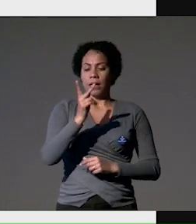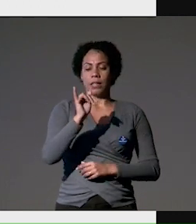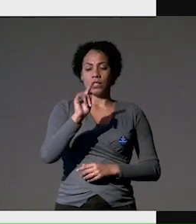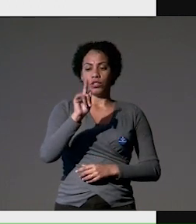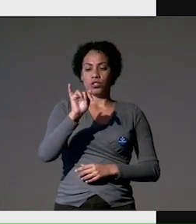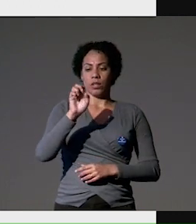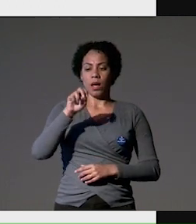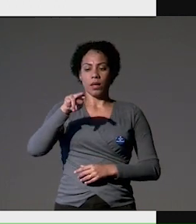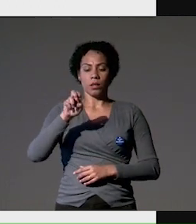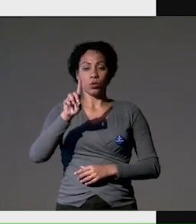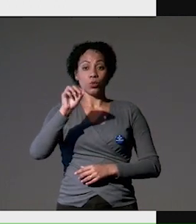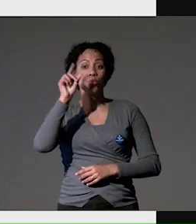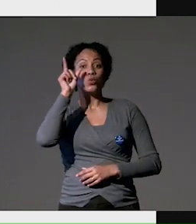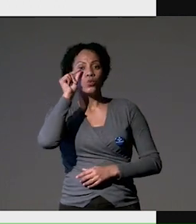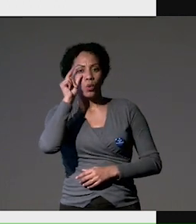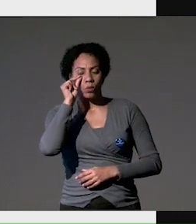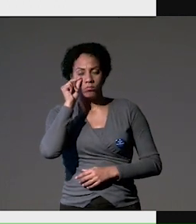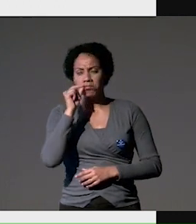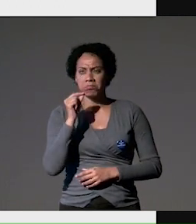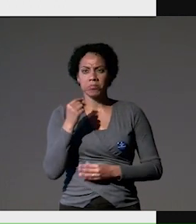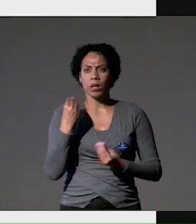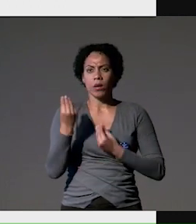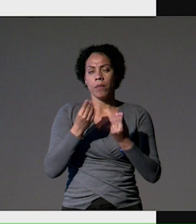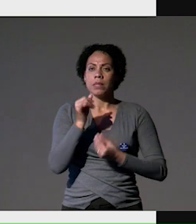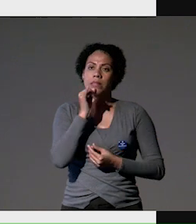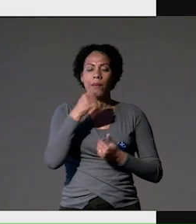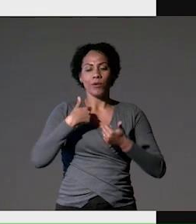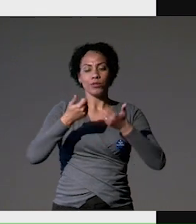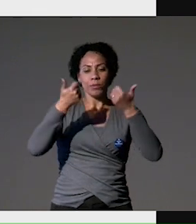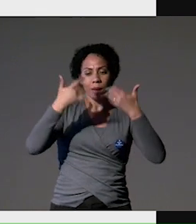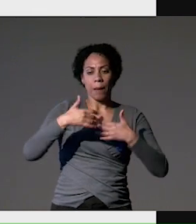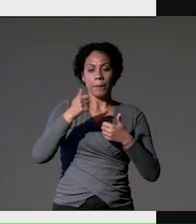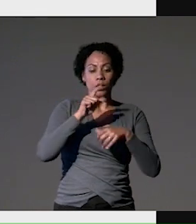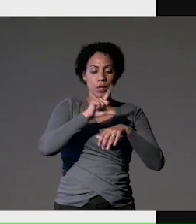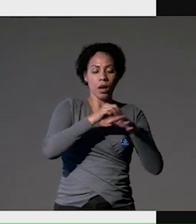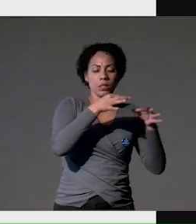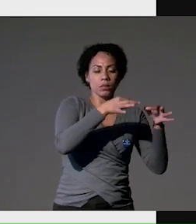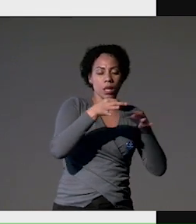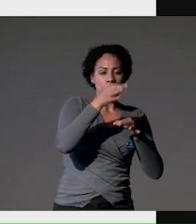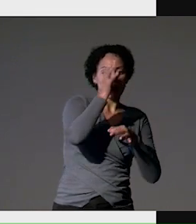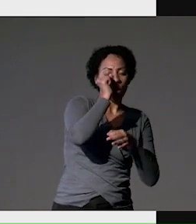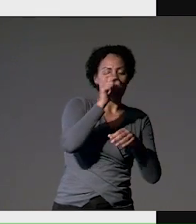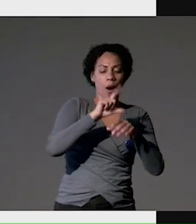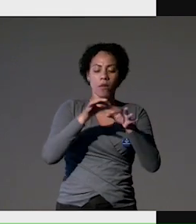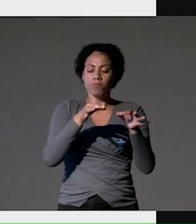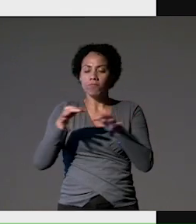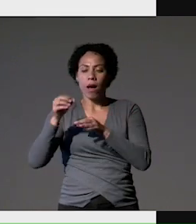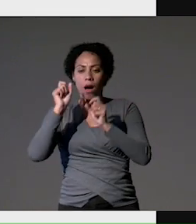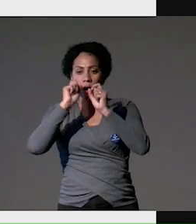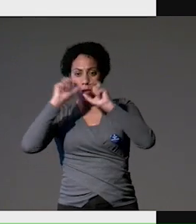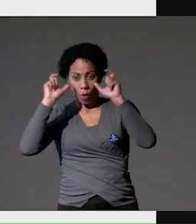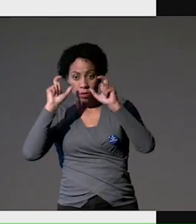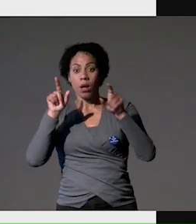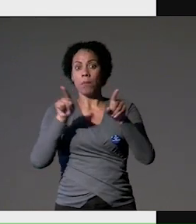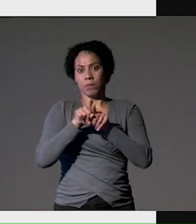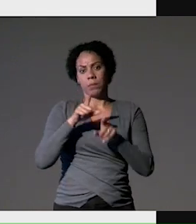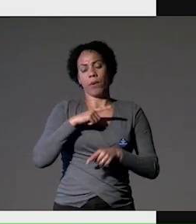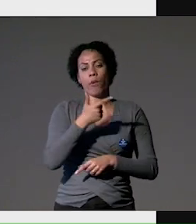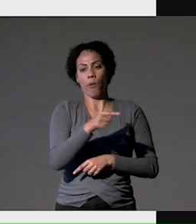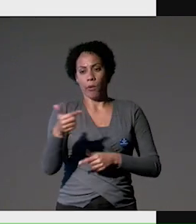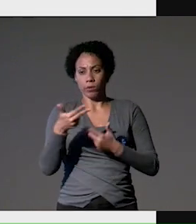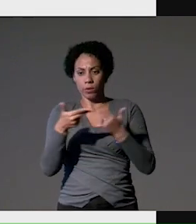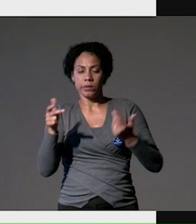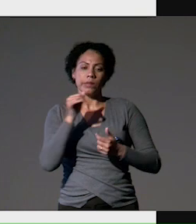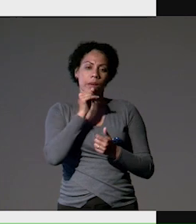a ver com algumas dessas questões que eu falei, como, por exemplo, manter o horário de dormir e o horário de acordar, fundamentalmente, mas tem a ver com outras questões, como